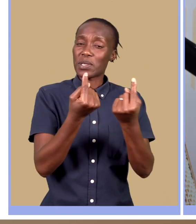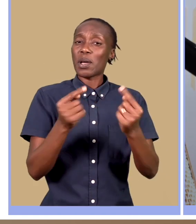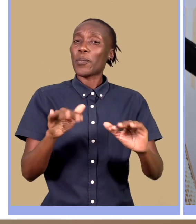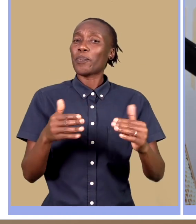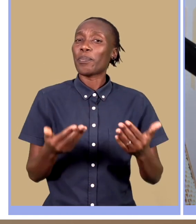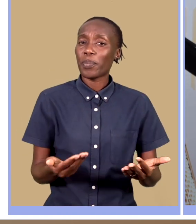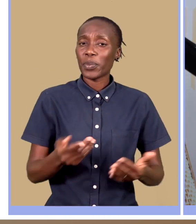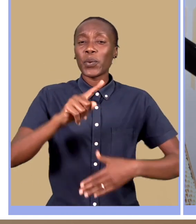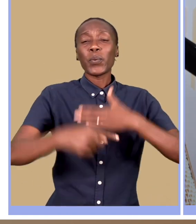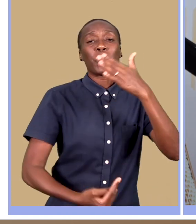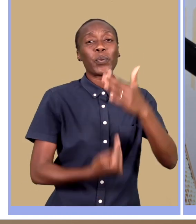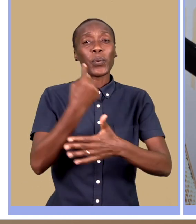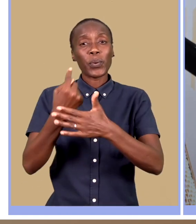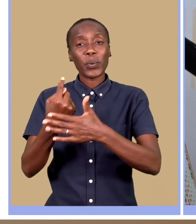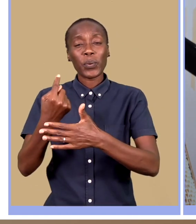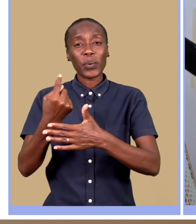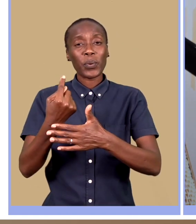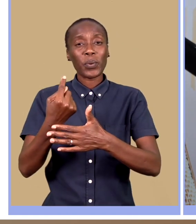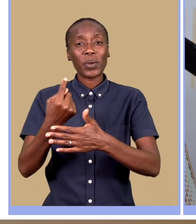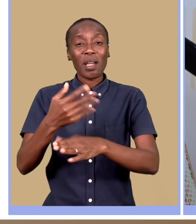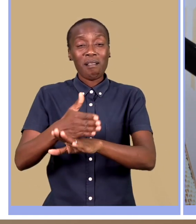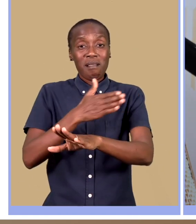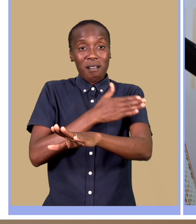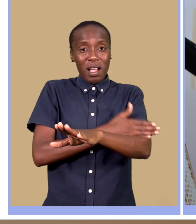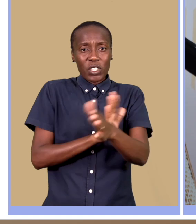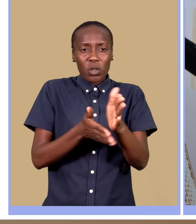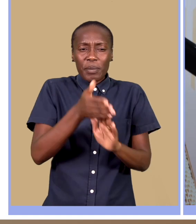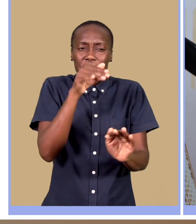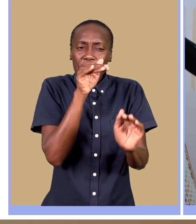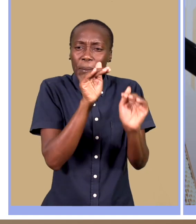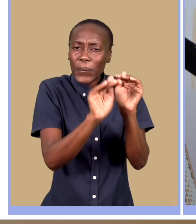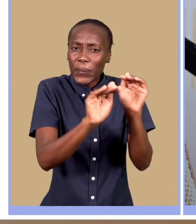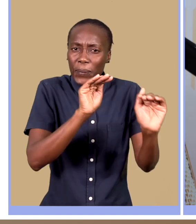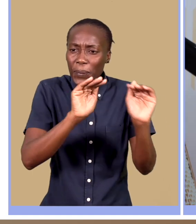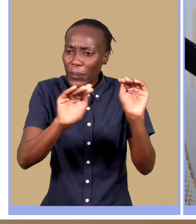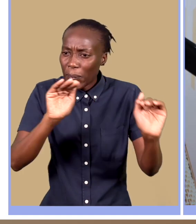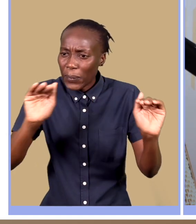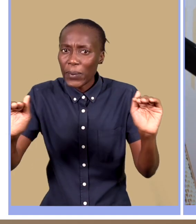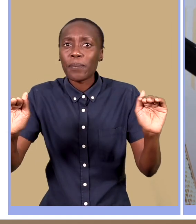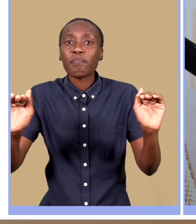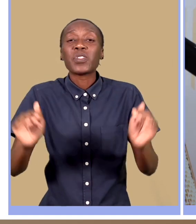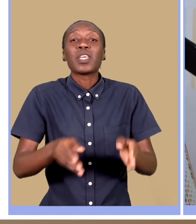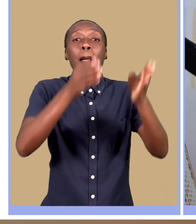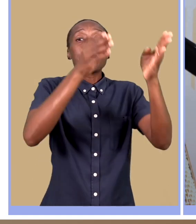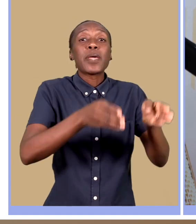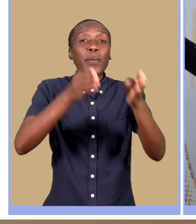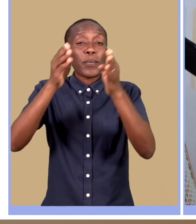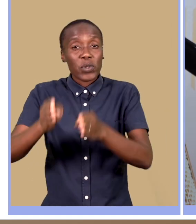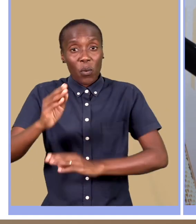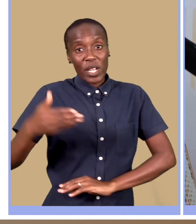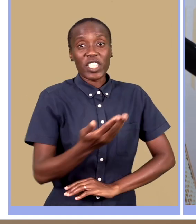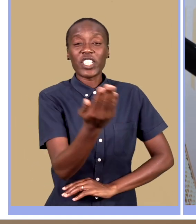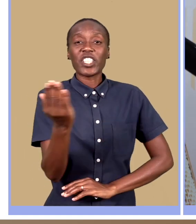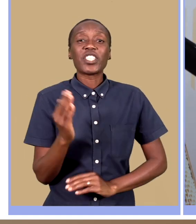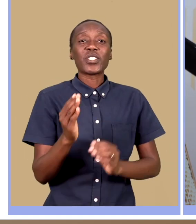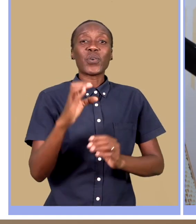situação ideal, quando começa o alerta, não é, desses fenômenos, essas